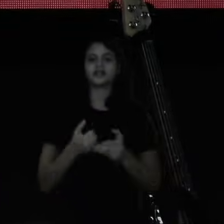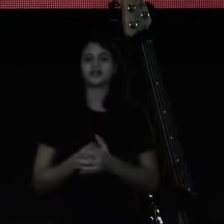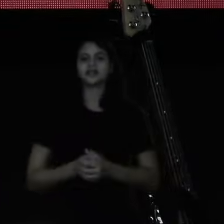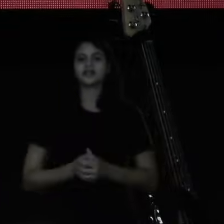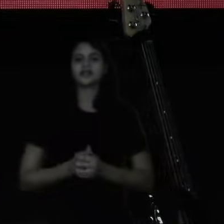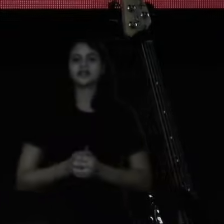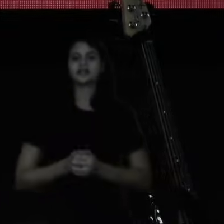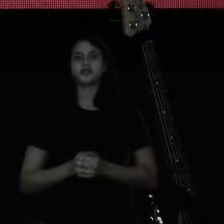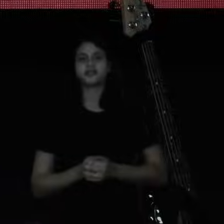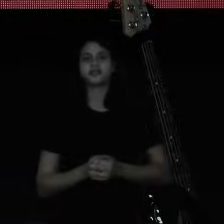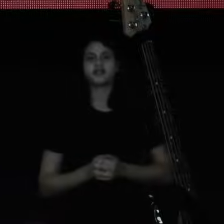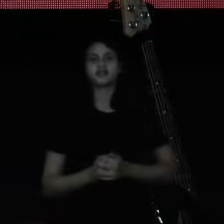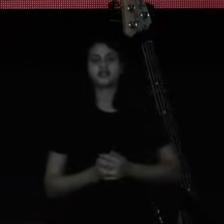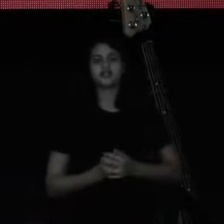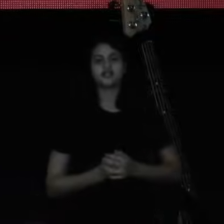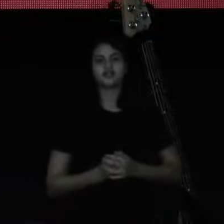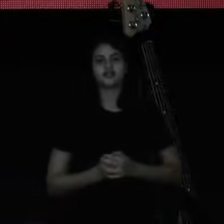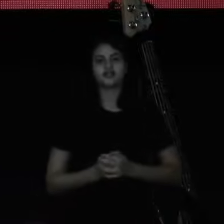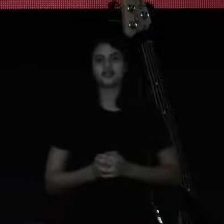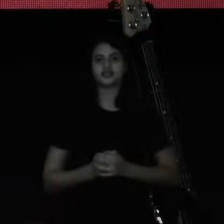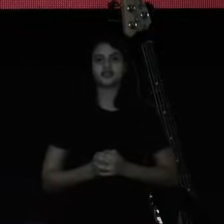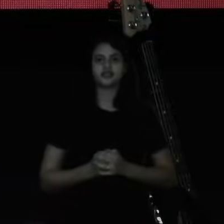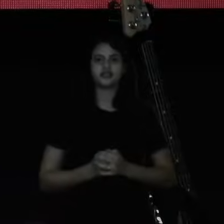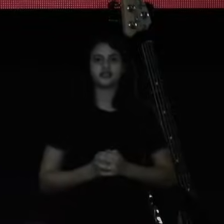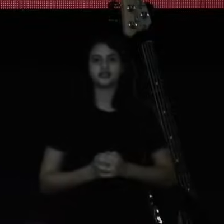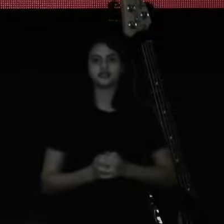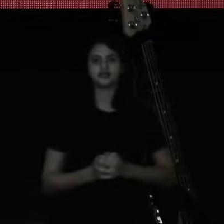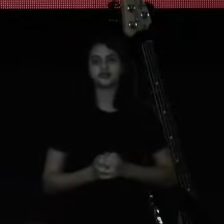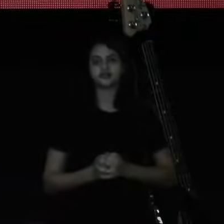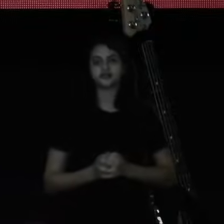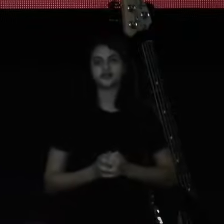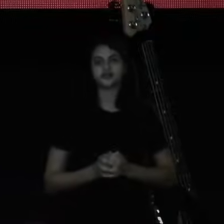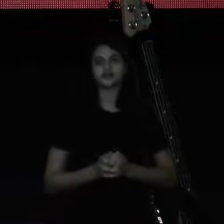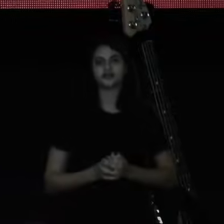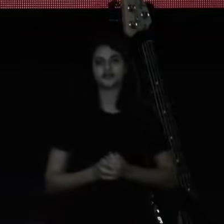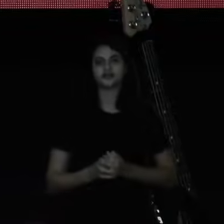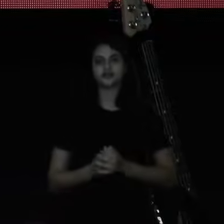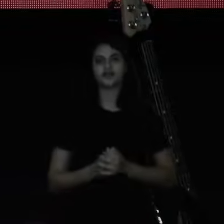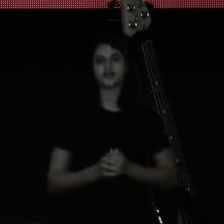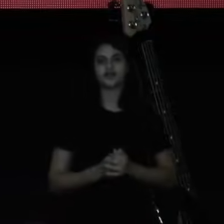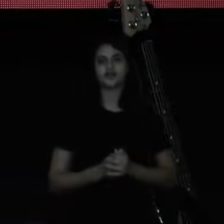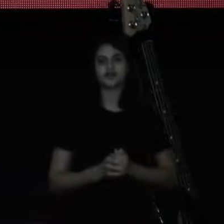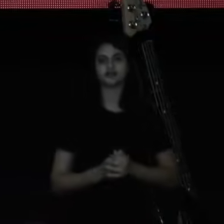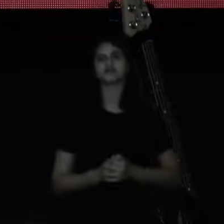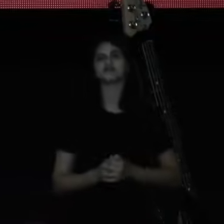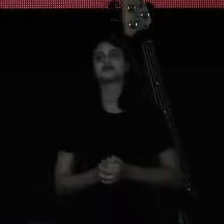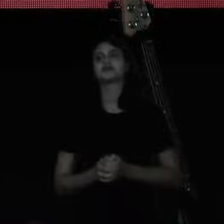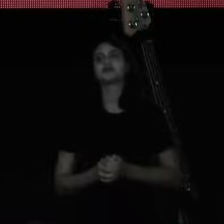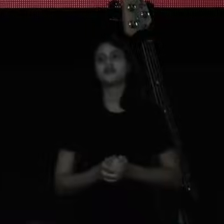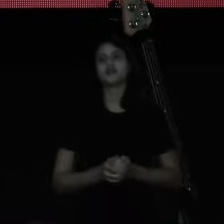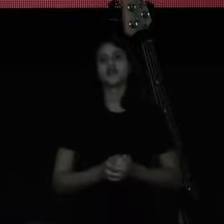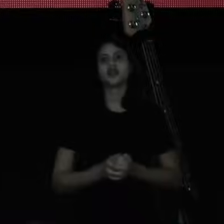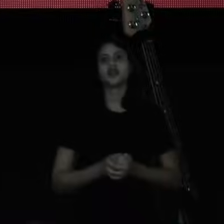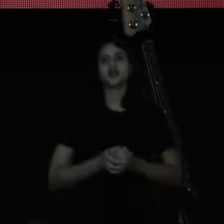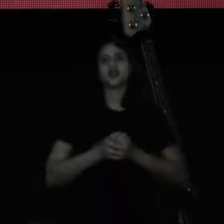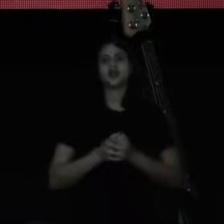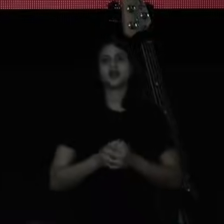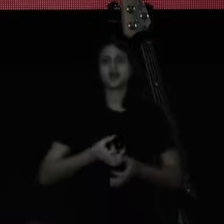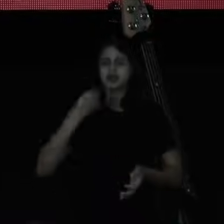porque a gente entende que perfeição a gente só vai encontrar lá no